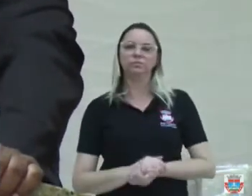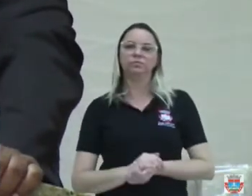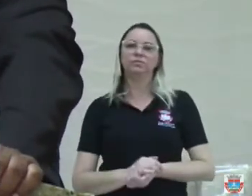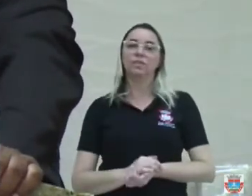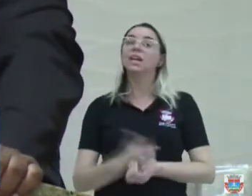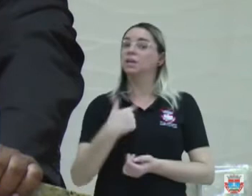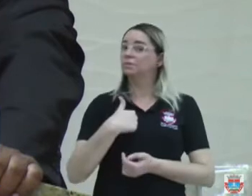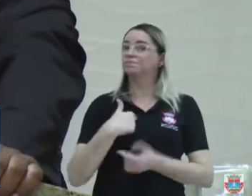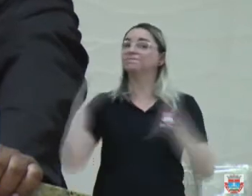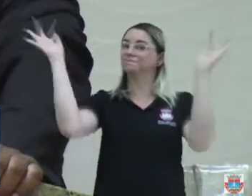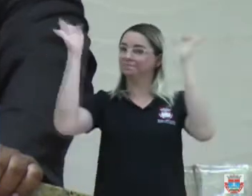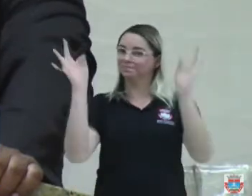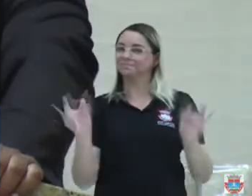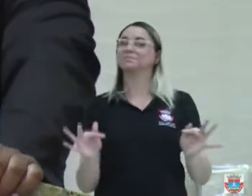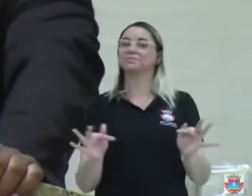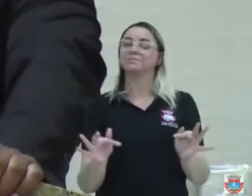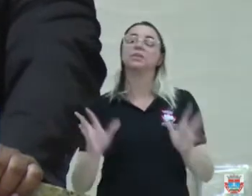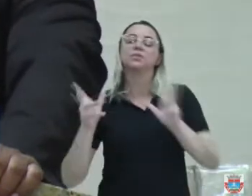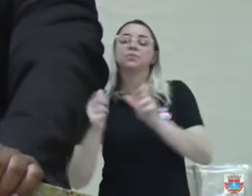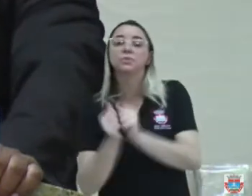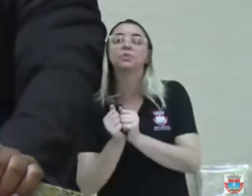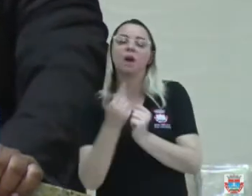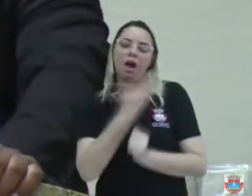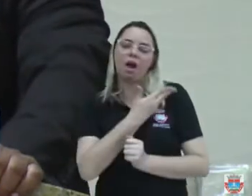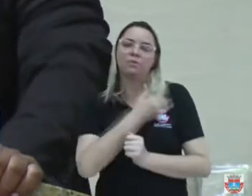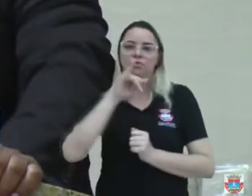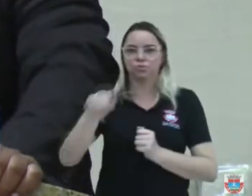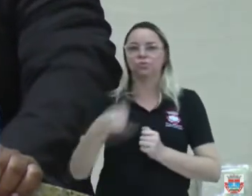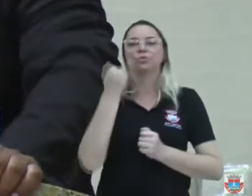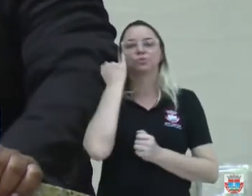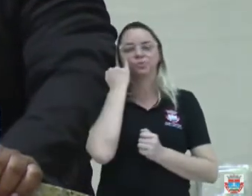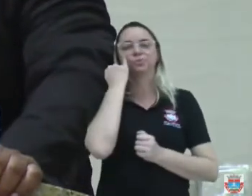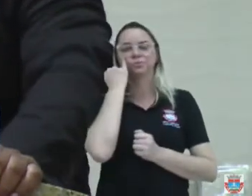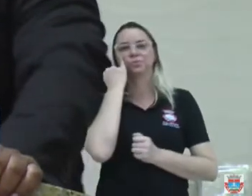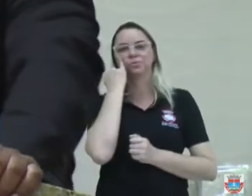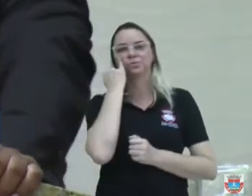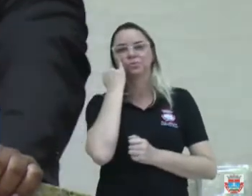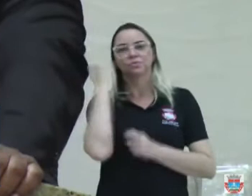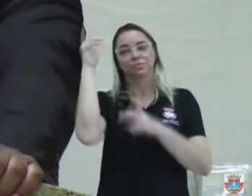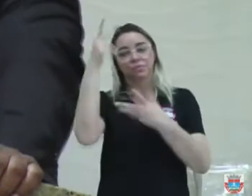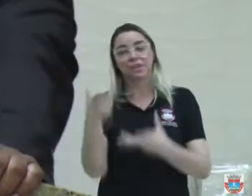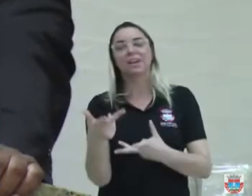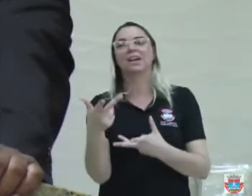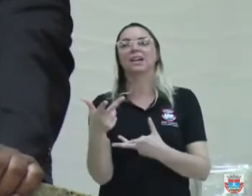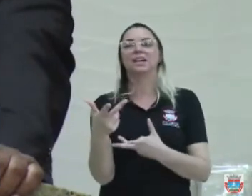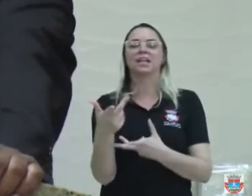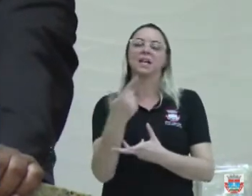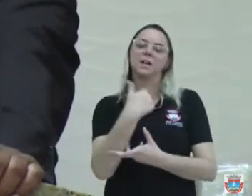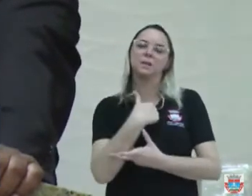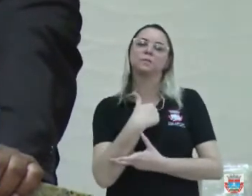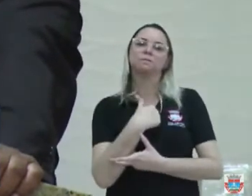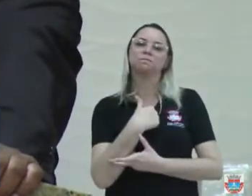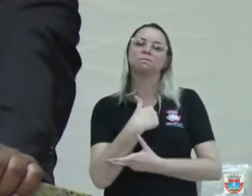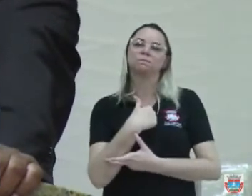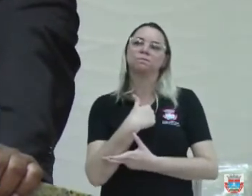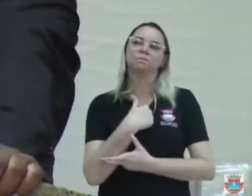Eu fico feliz aqui para o Júnior do sindicato. Excelência, fico feliz por você. Você colocou sua